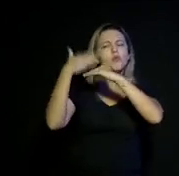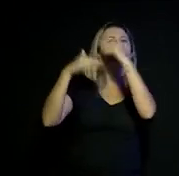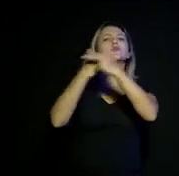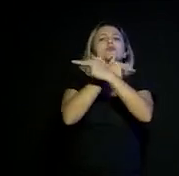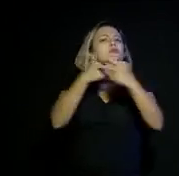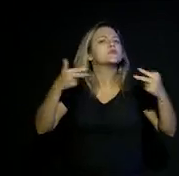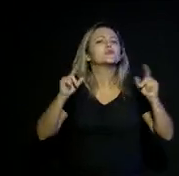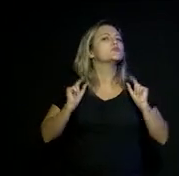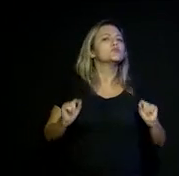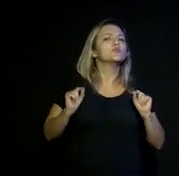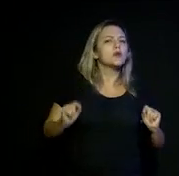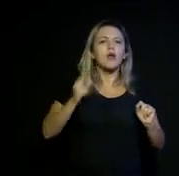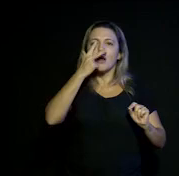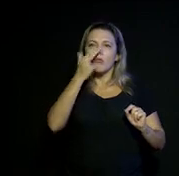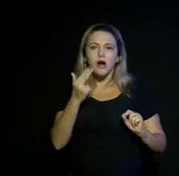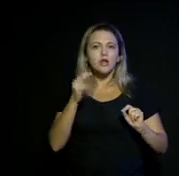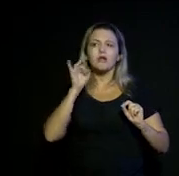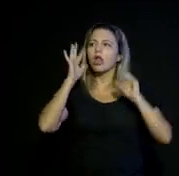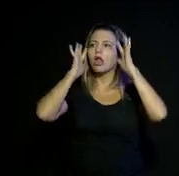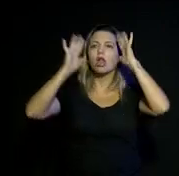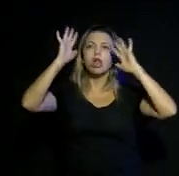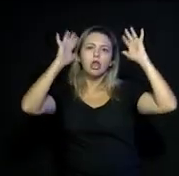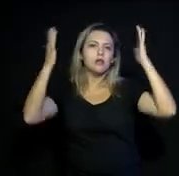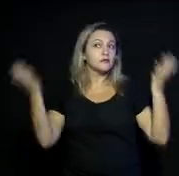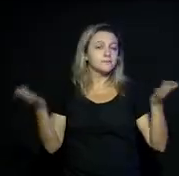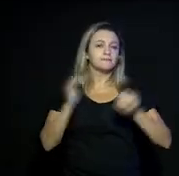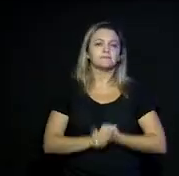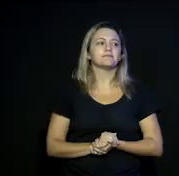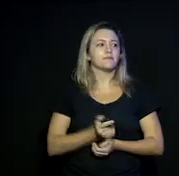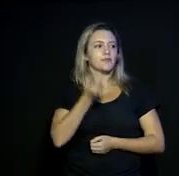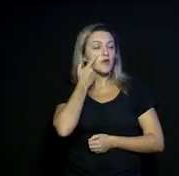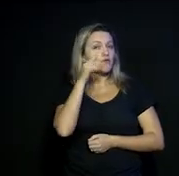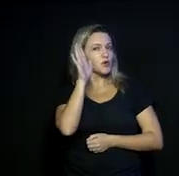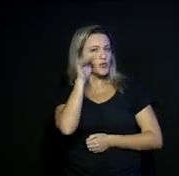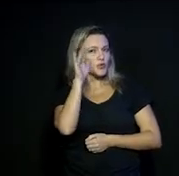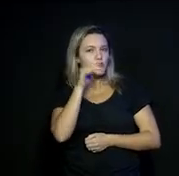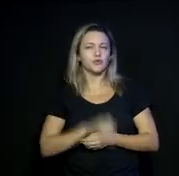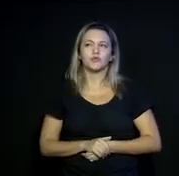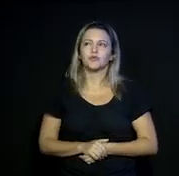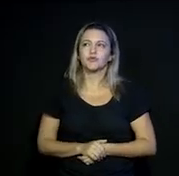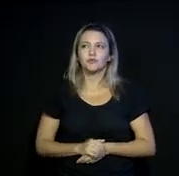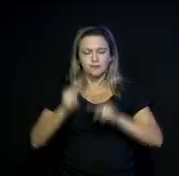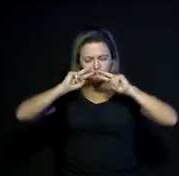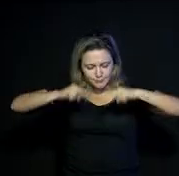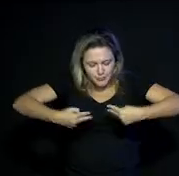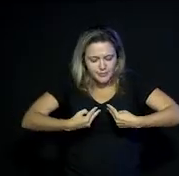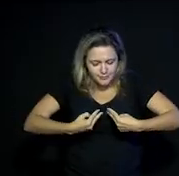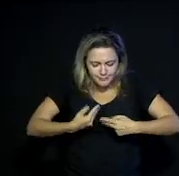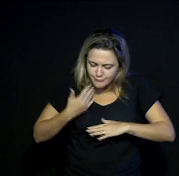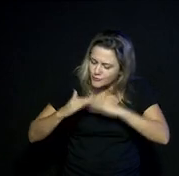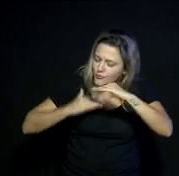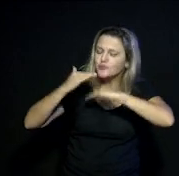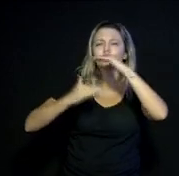Se não, estão dentro de uma bolha ilusória. Agora vejam que coisa curiosa. construção de si mesmo é a meta real.